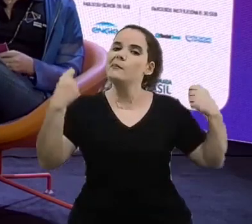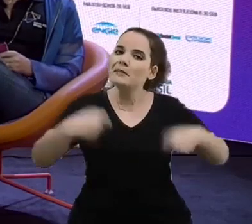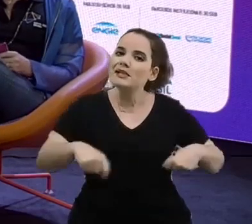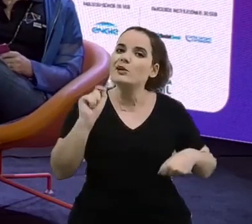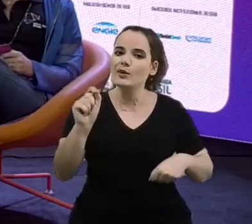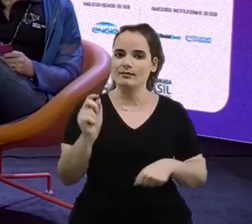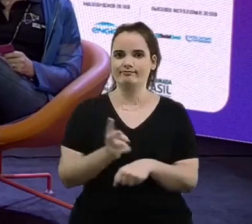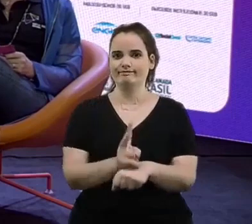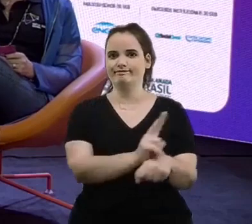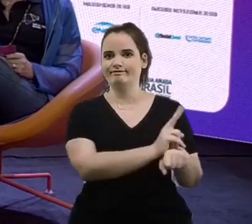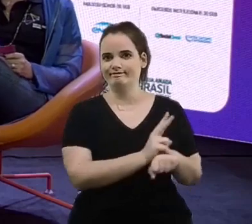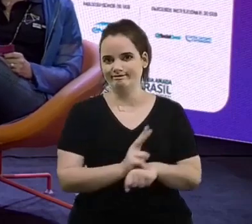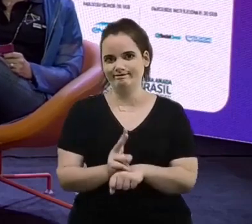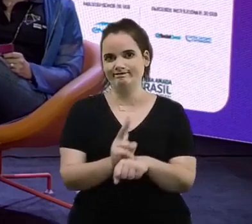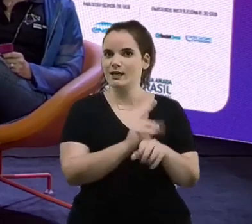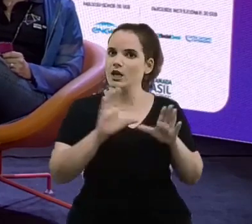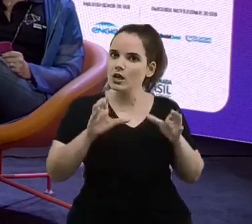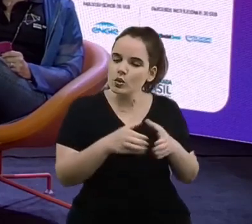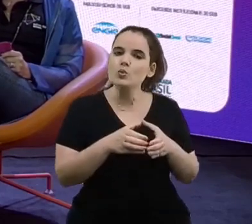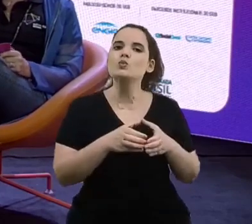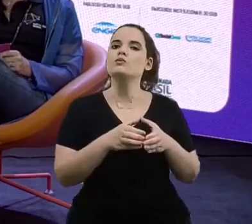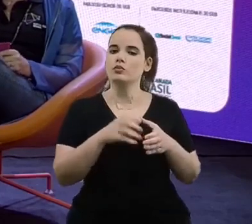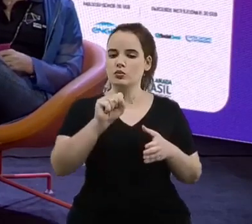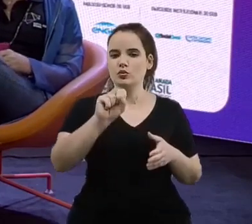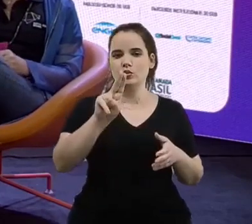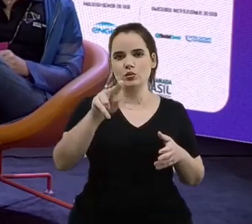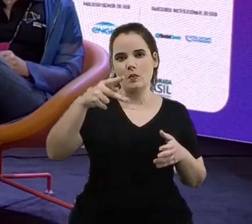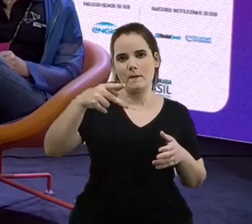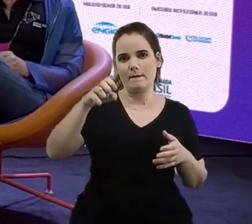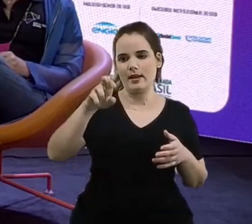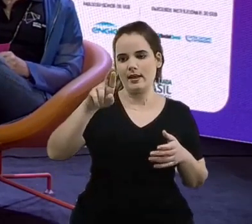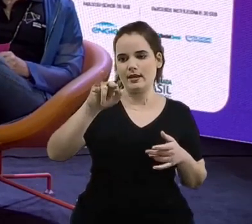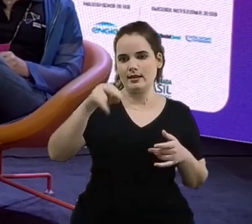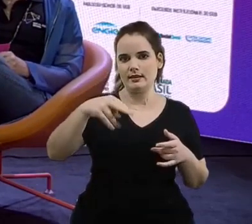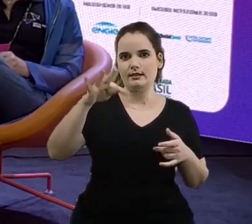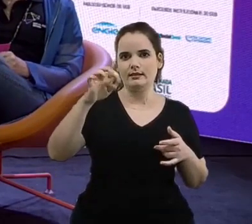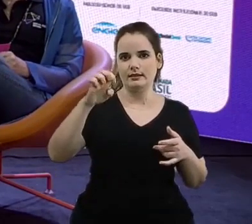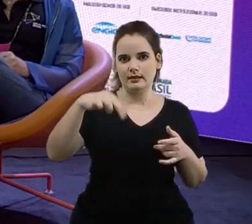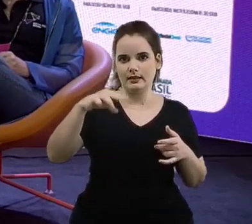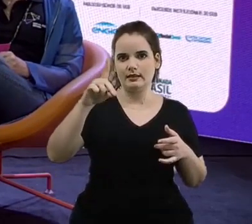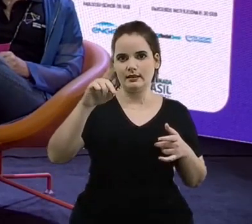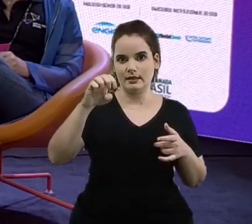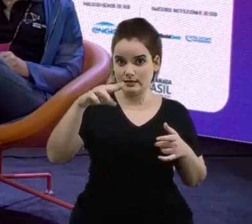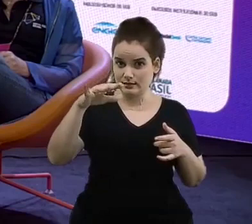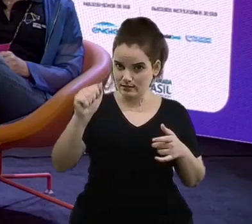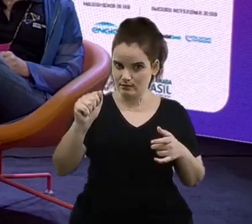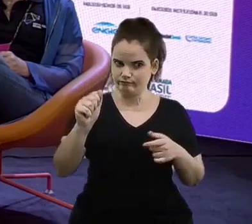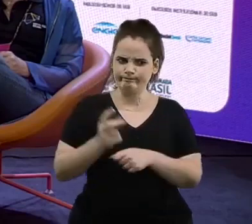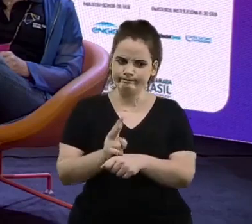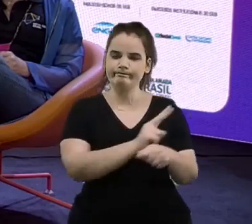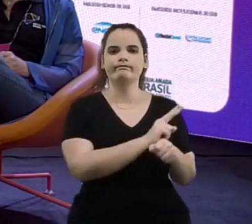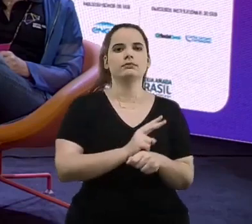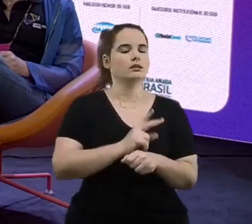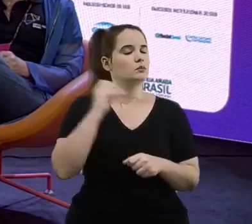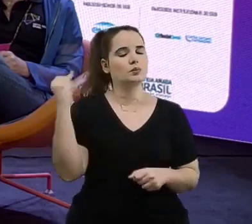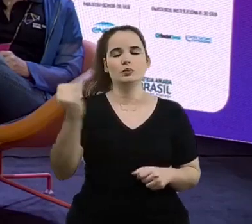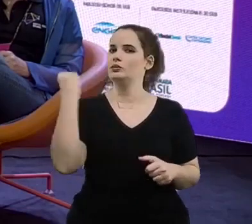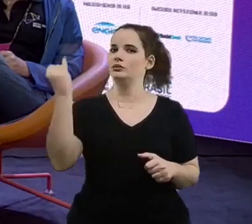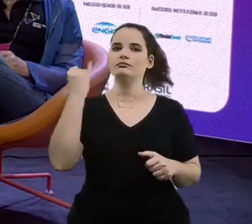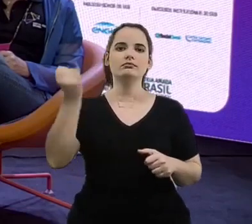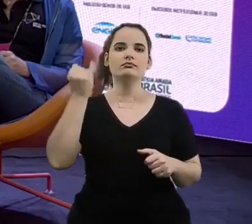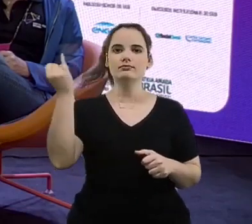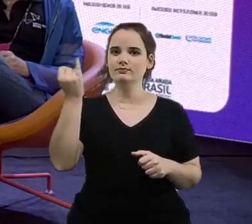vocês desvendaram nesses dados? Que são dados, nossa, são o coração da nossa nação em relação às pessoas, aos